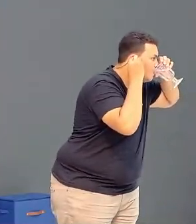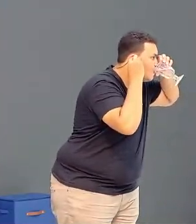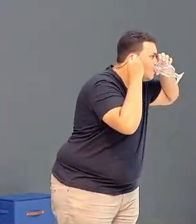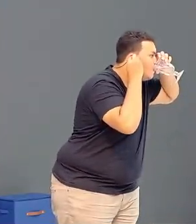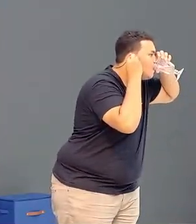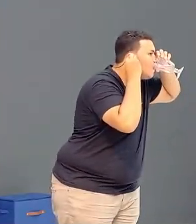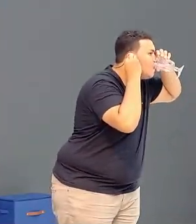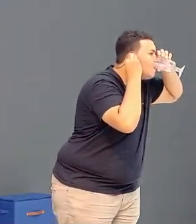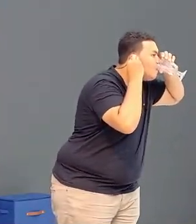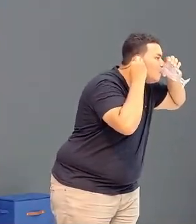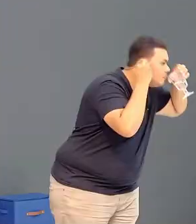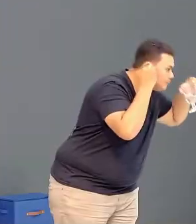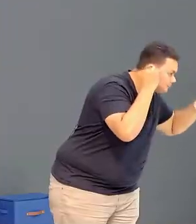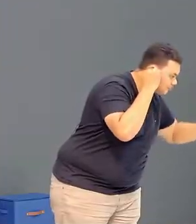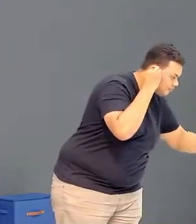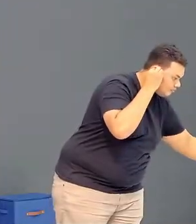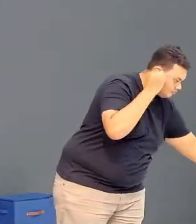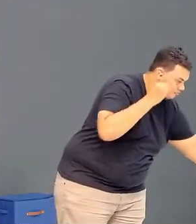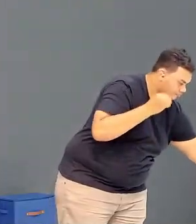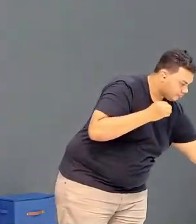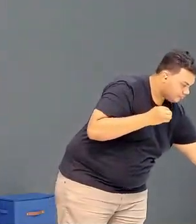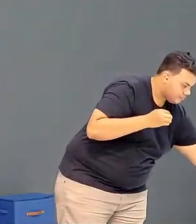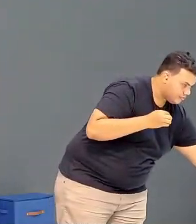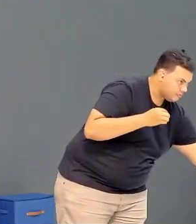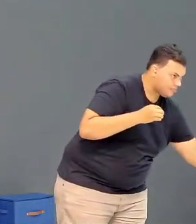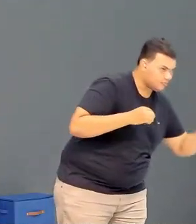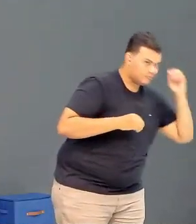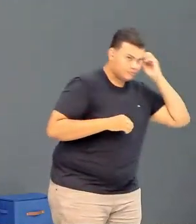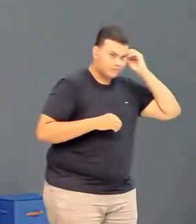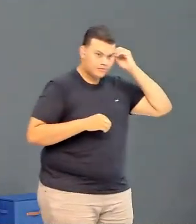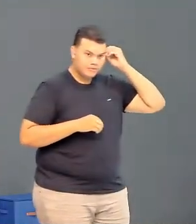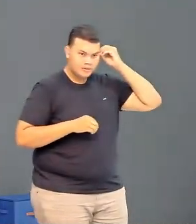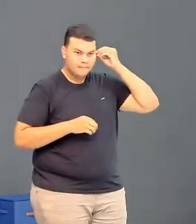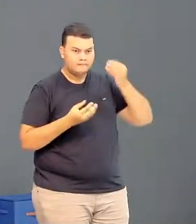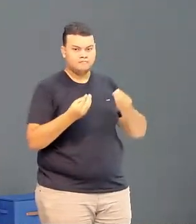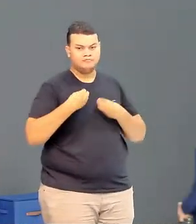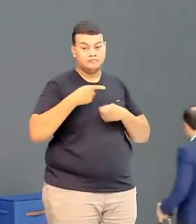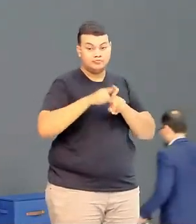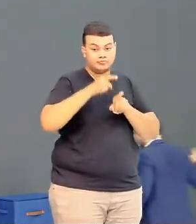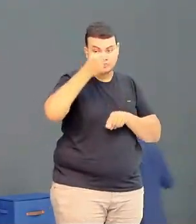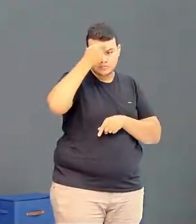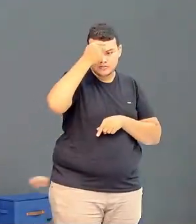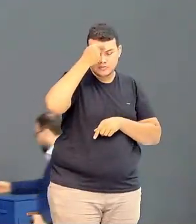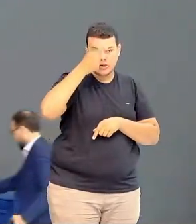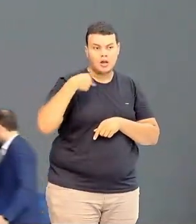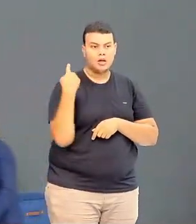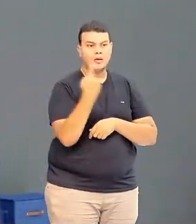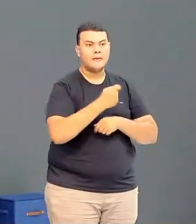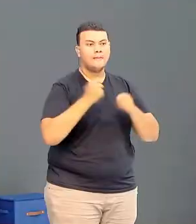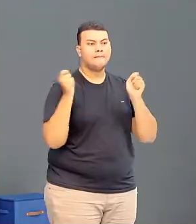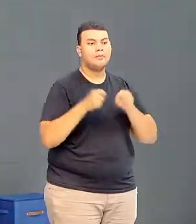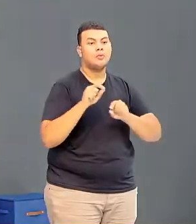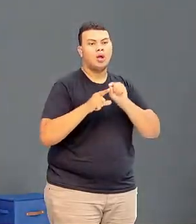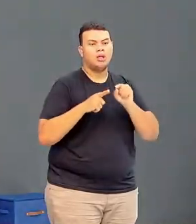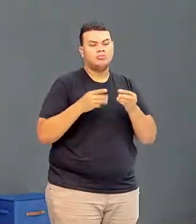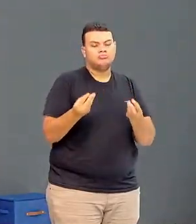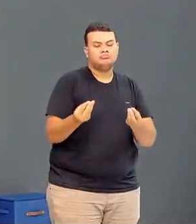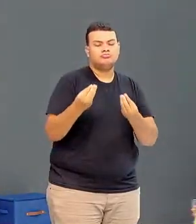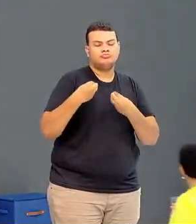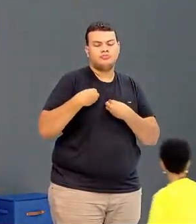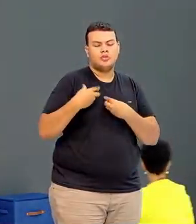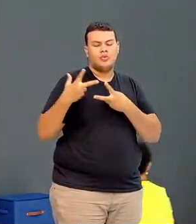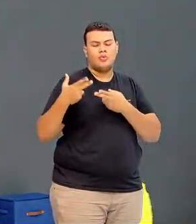tempo precioso. Prepara o nosso coração, prepara a nossa mente, para que a gente receba de